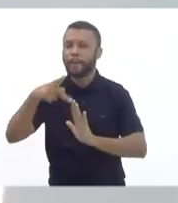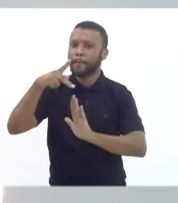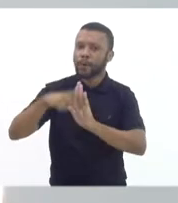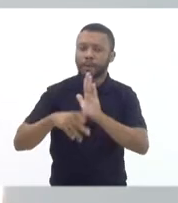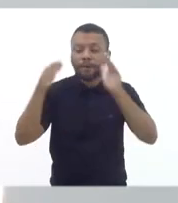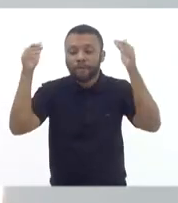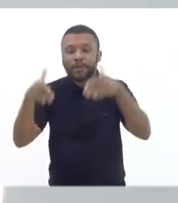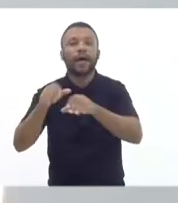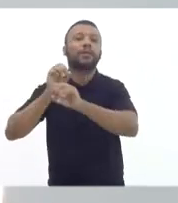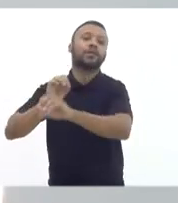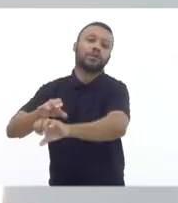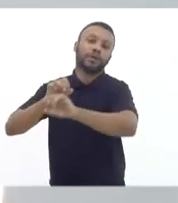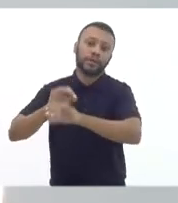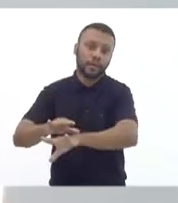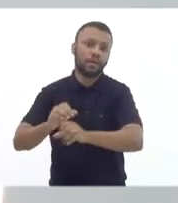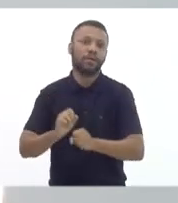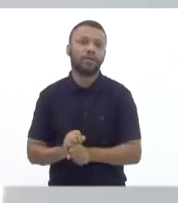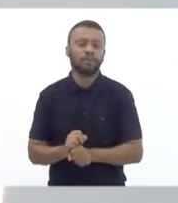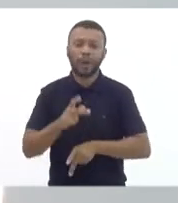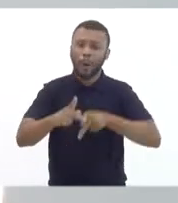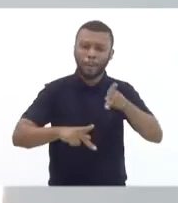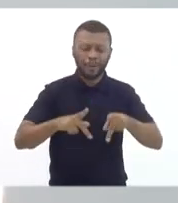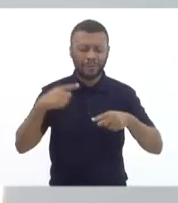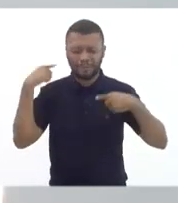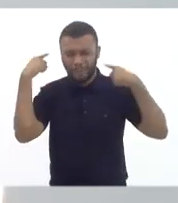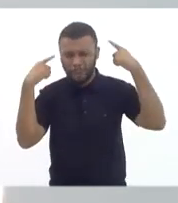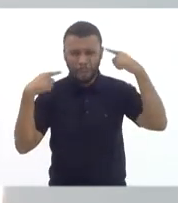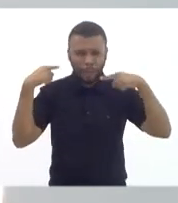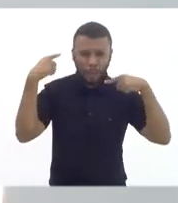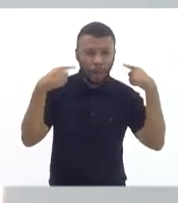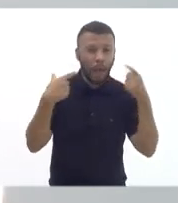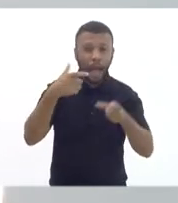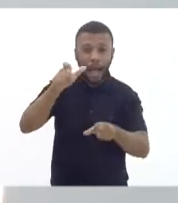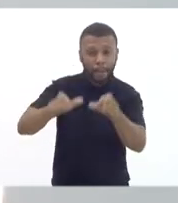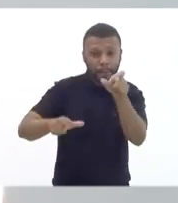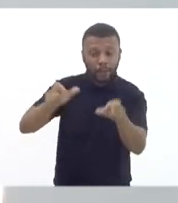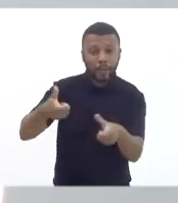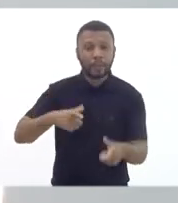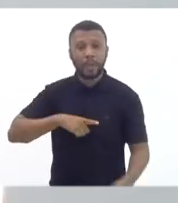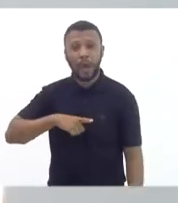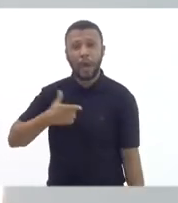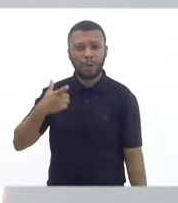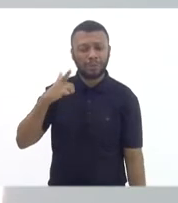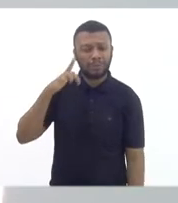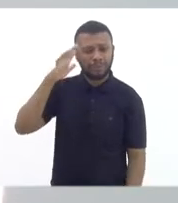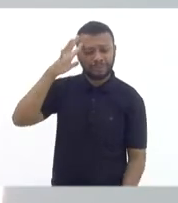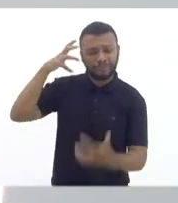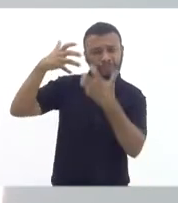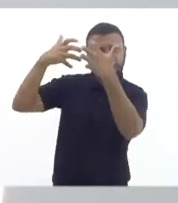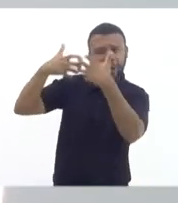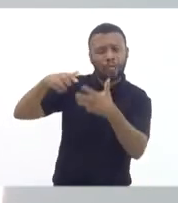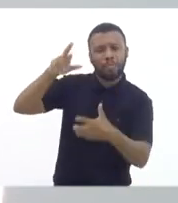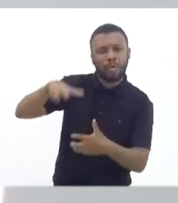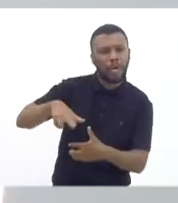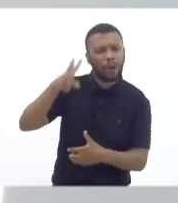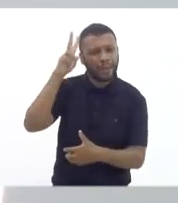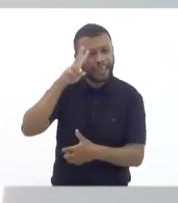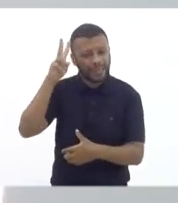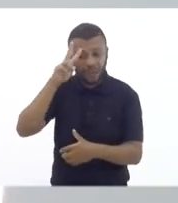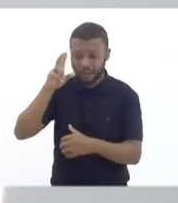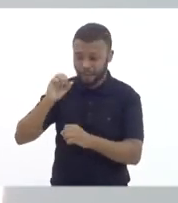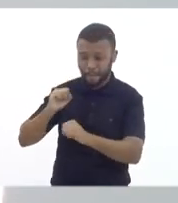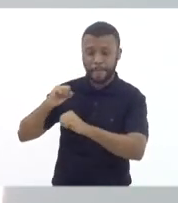e maus-tratos. O povo está doido, as pessoas estão com a sua razão bastante afetada com essa história toda de